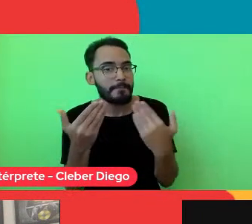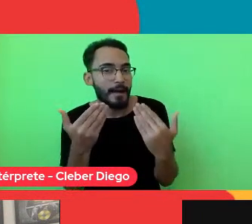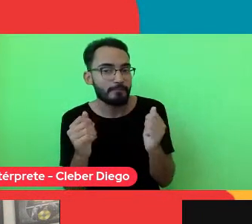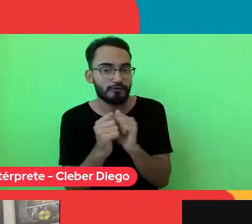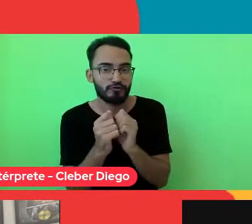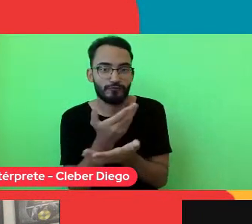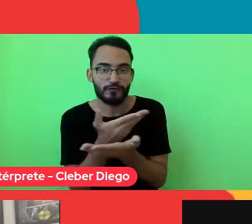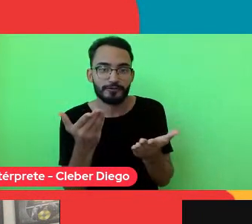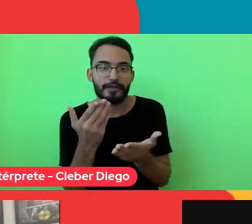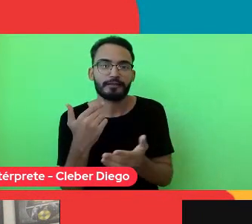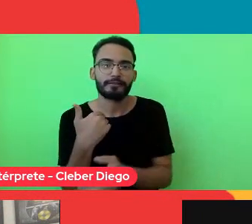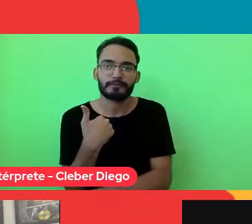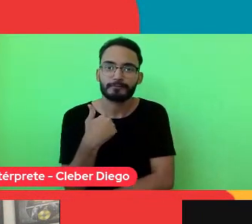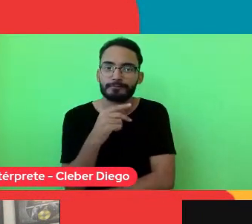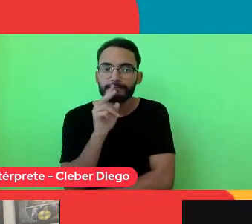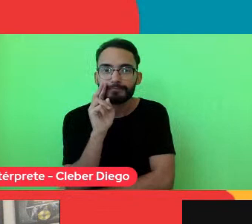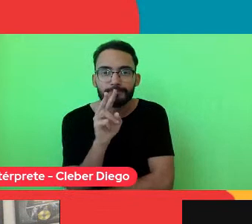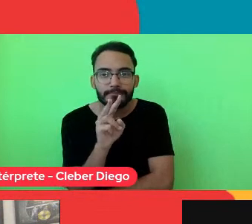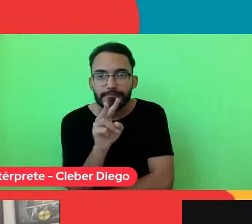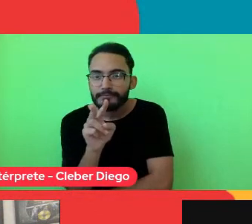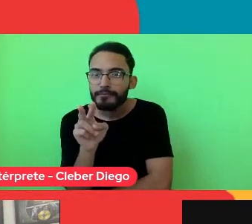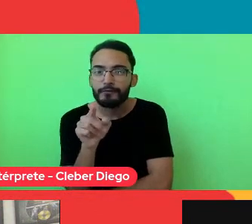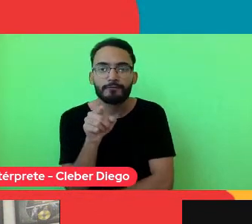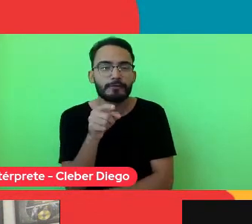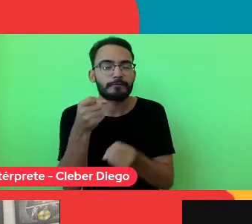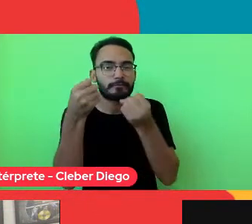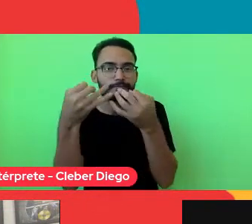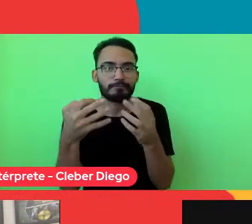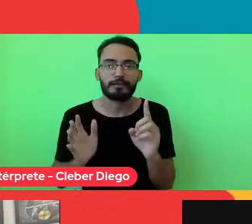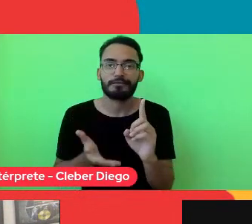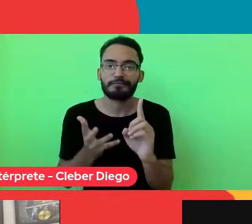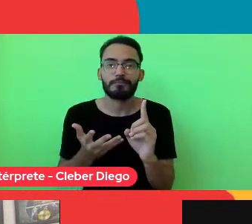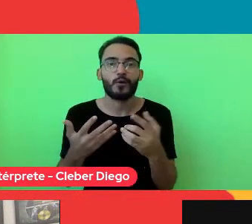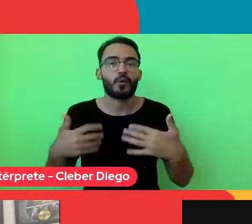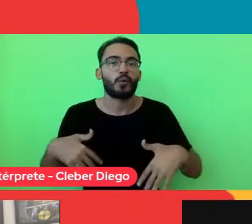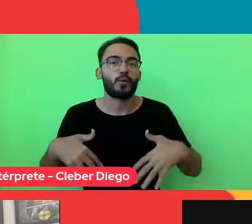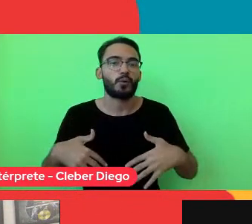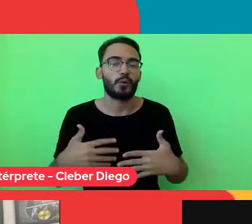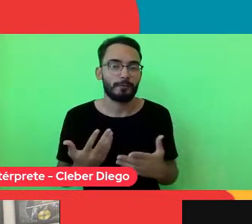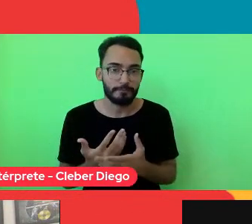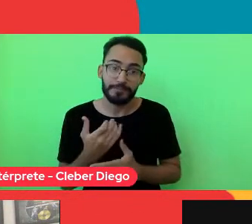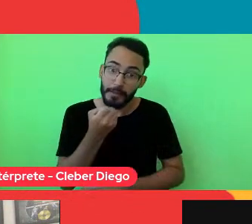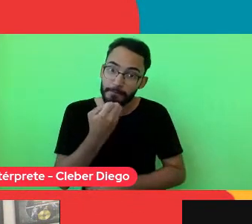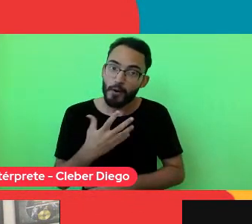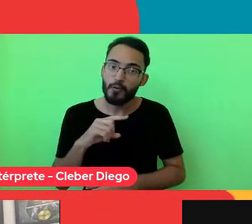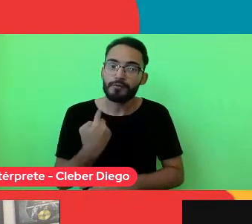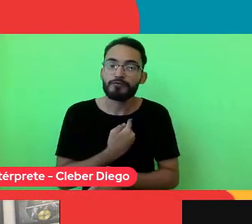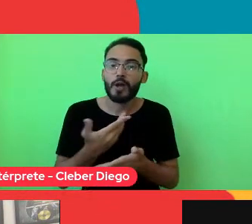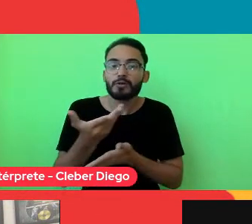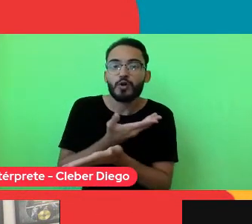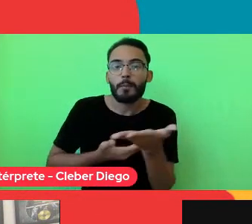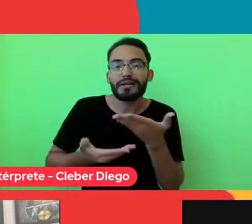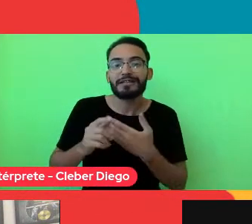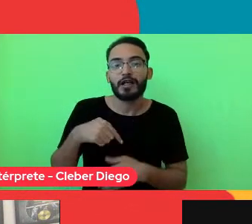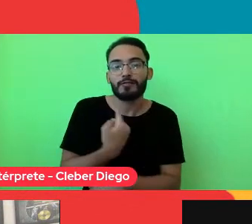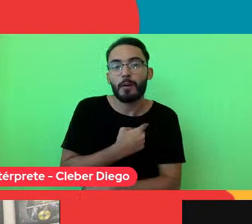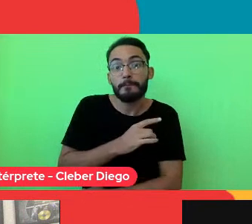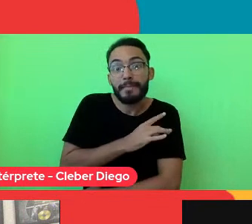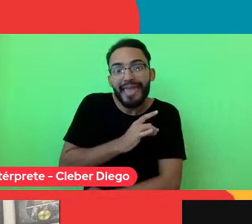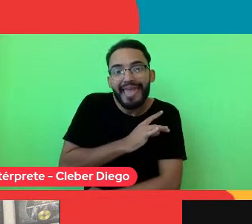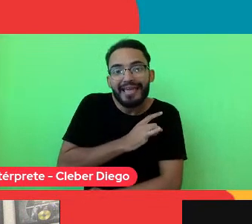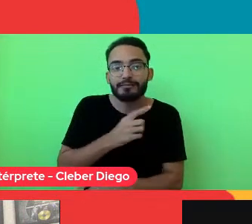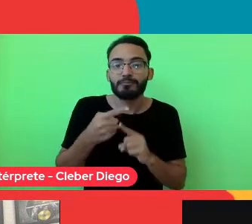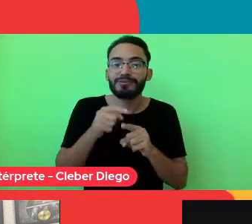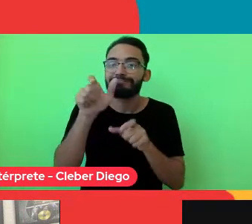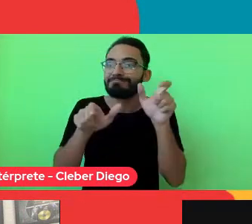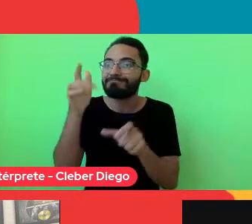eu escuto, né, algumas pessoas falando, né, que vocês são inspiração. E eu acho que é bacana a gente compartilhar os nossos medos também, né? Porque algumas